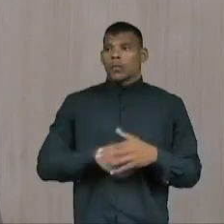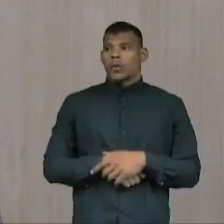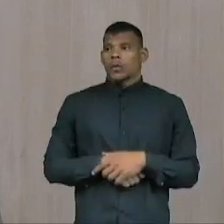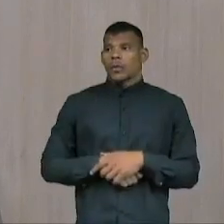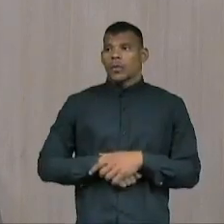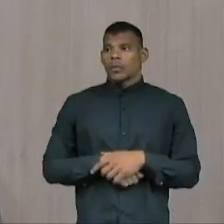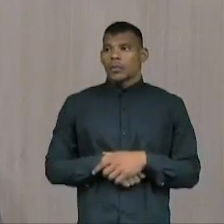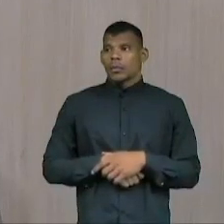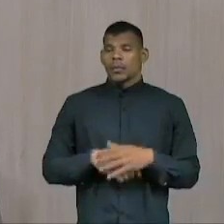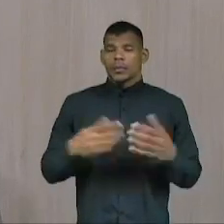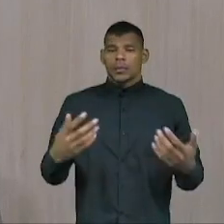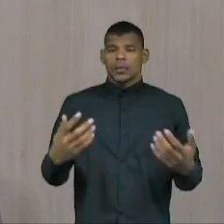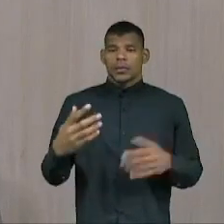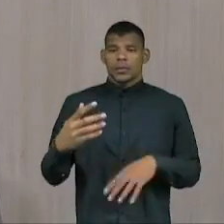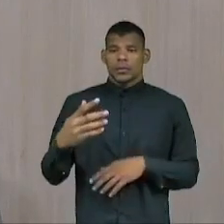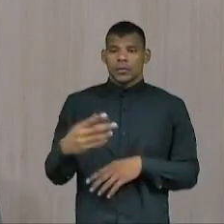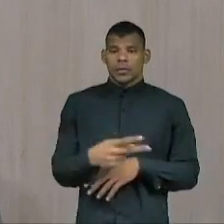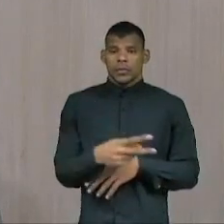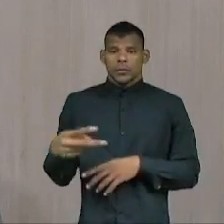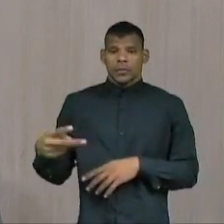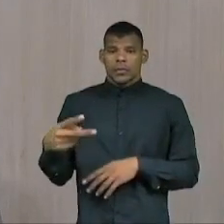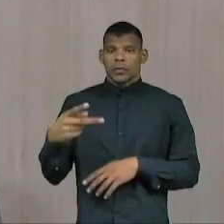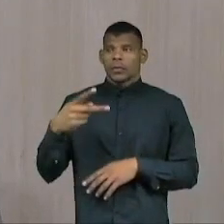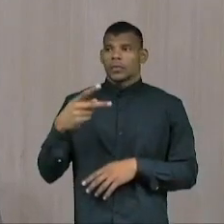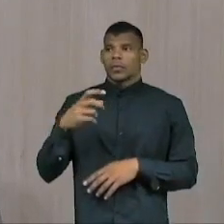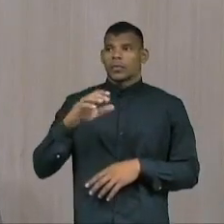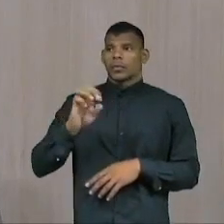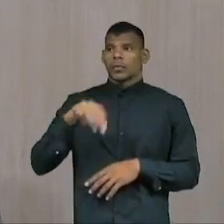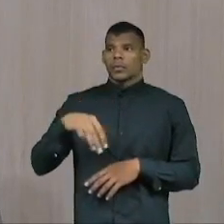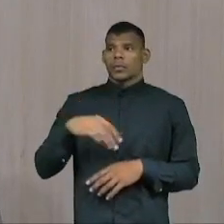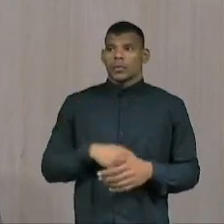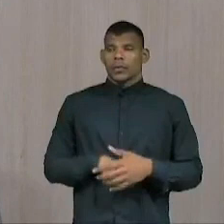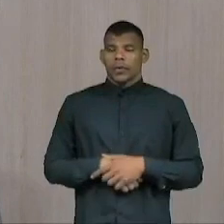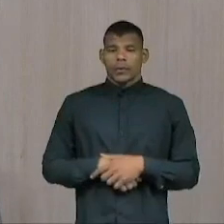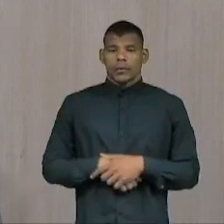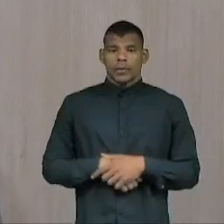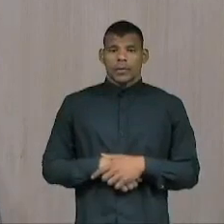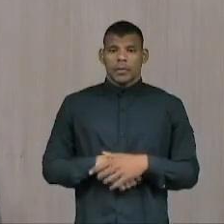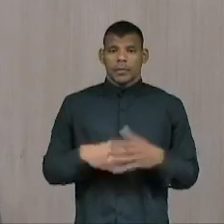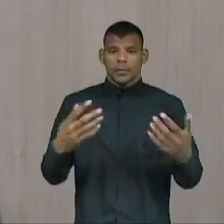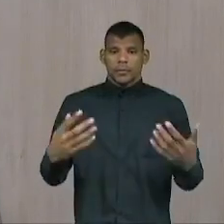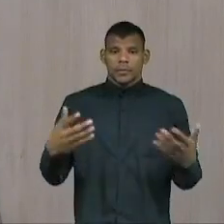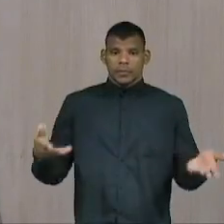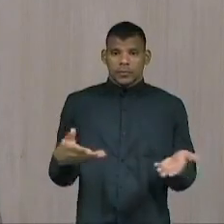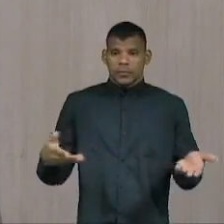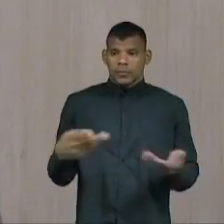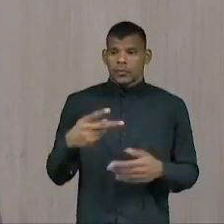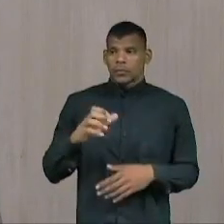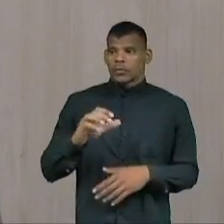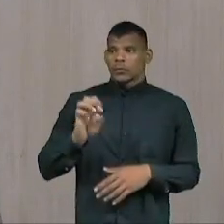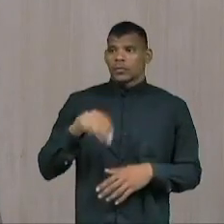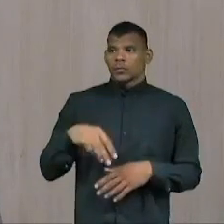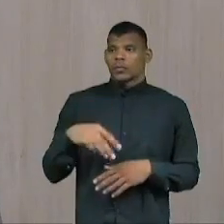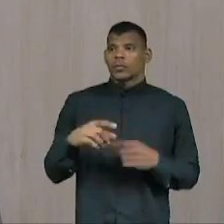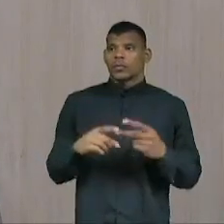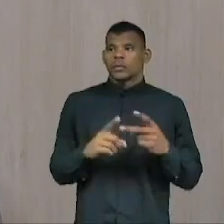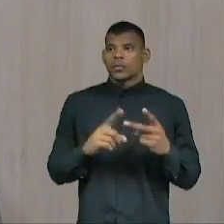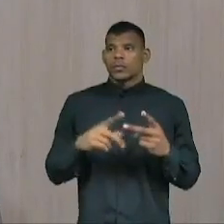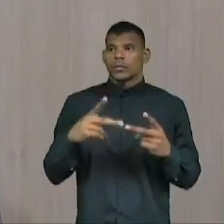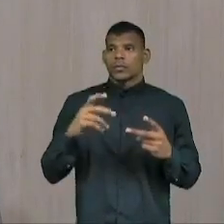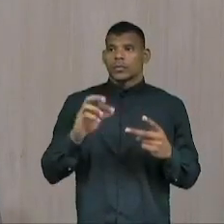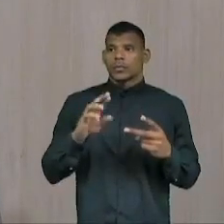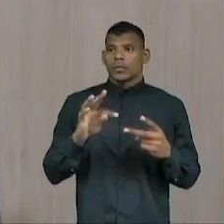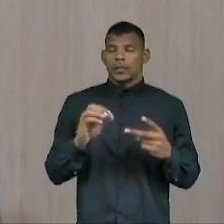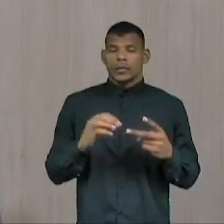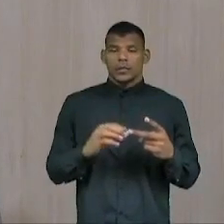segundo presidente do Porto Pecém que hoje o Porto do Pecém e as empresas são